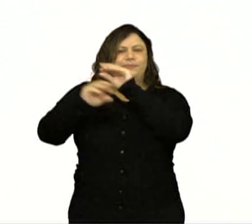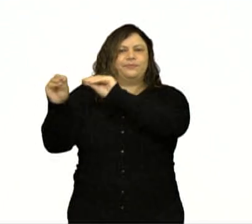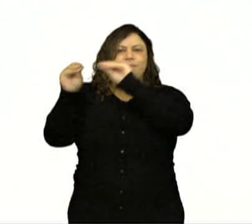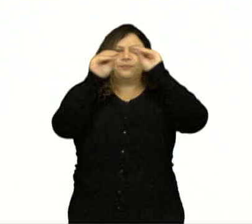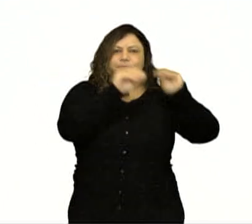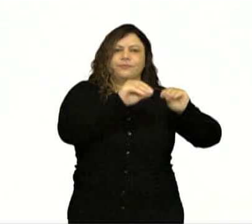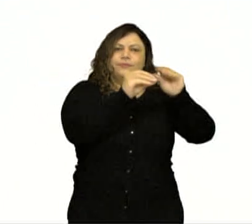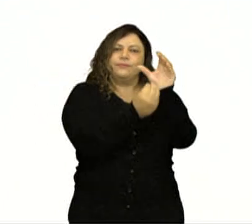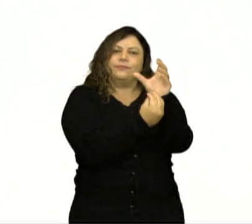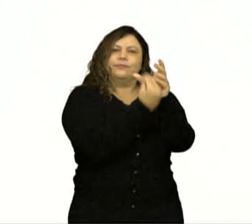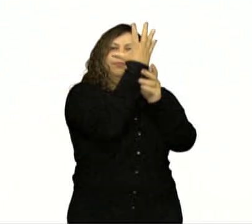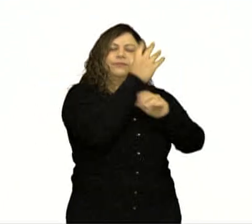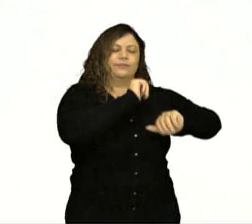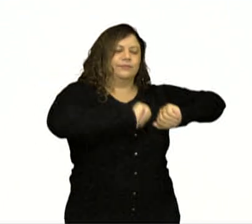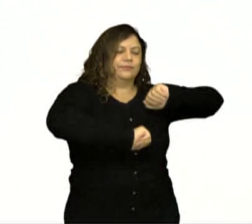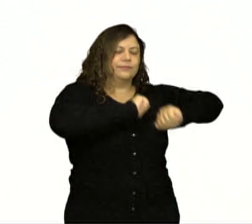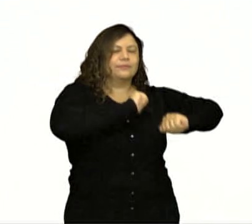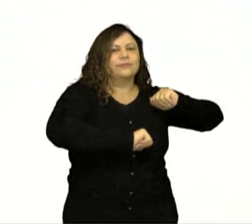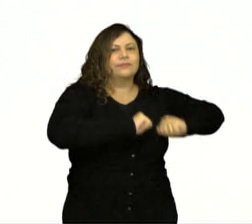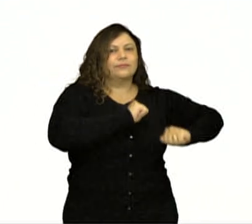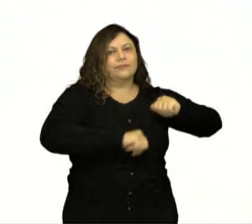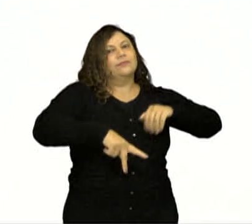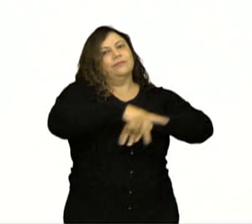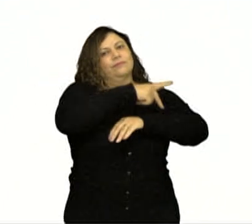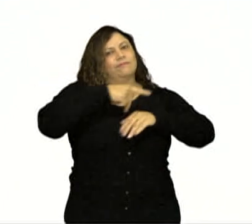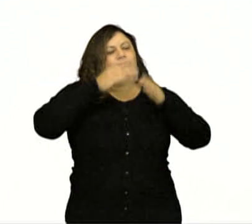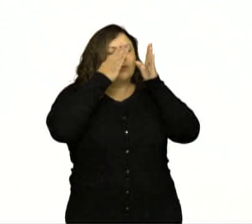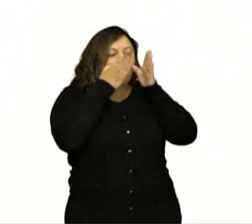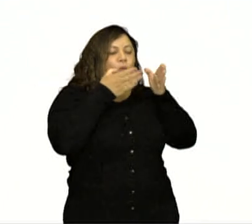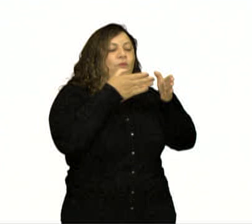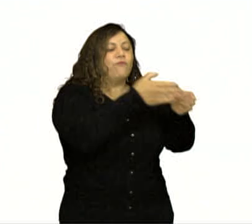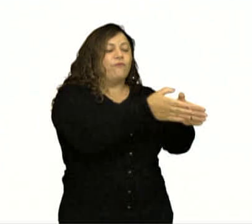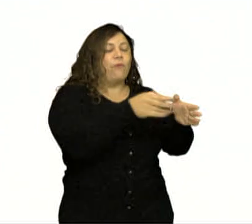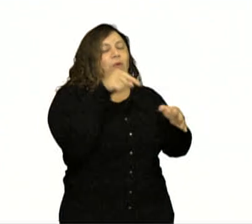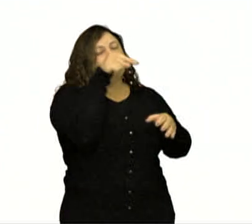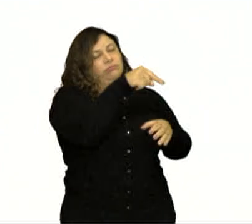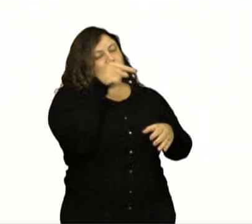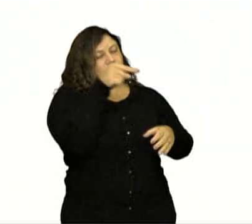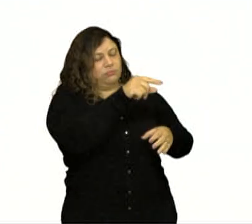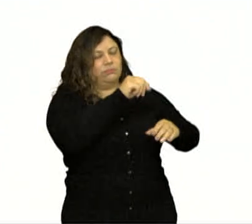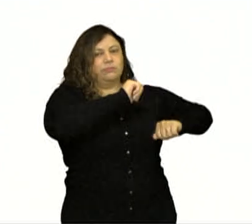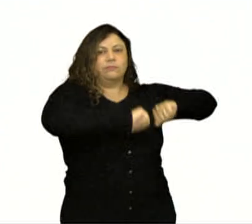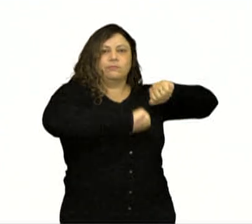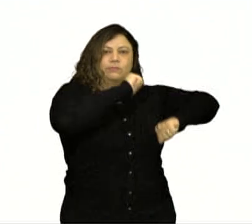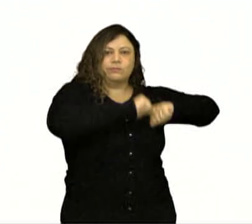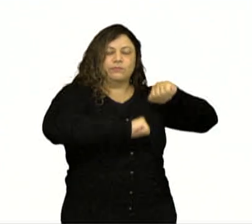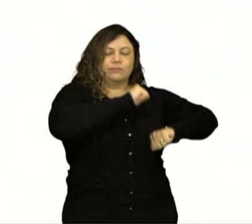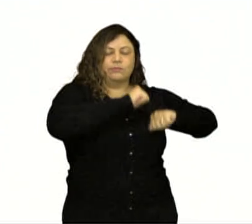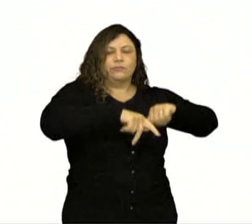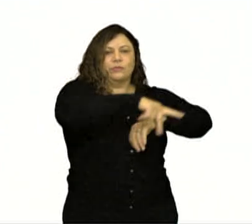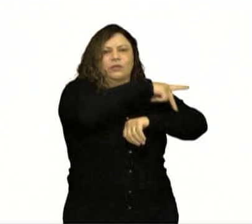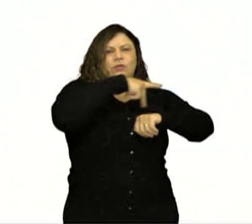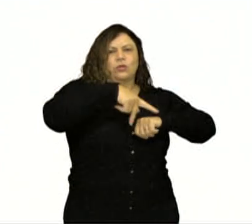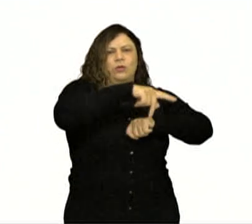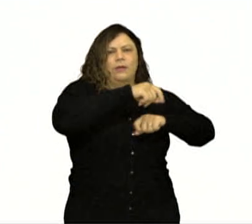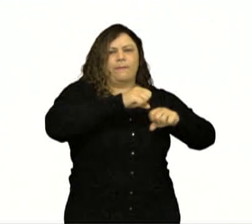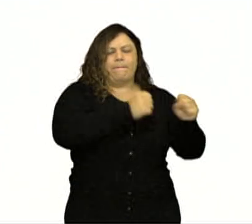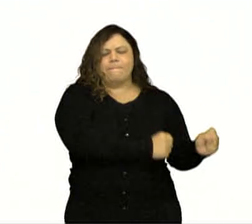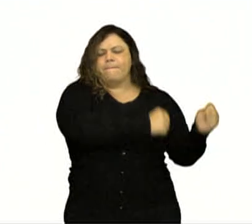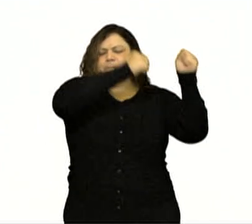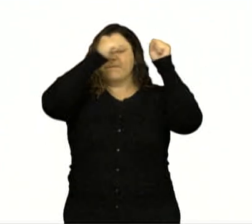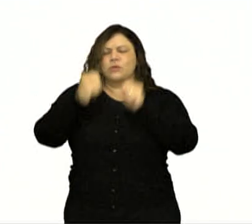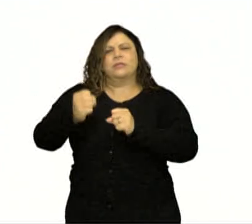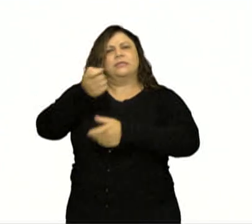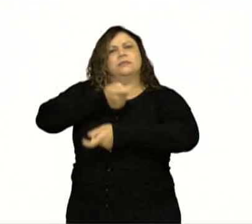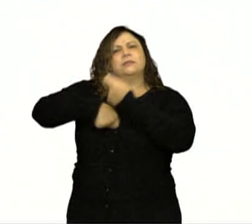Então, metas de produção em geral, mas com foco na industrialização. Tornar o país uma potência econômica